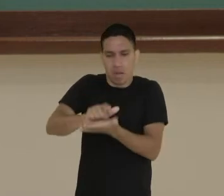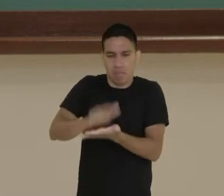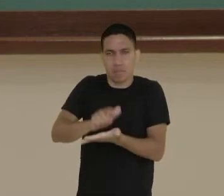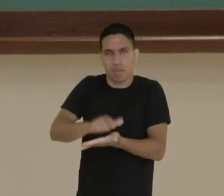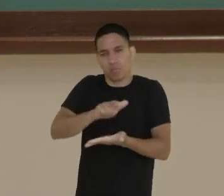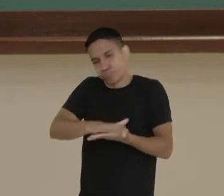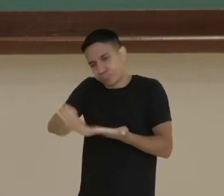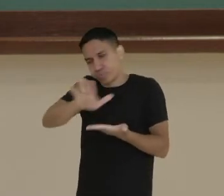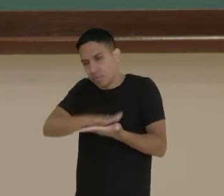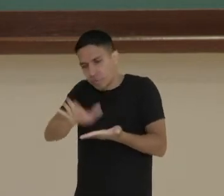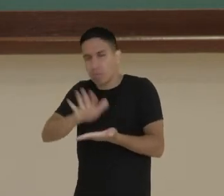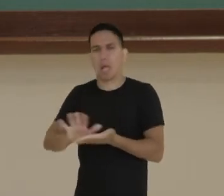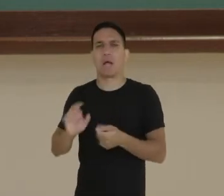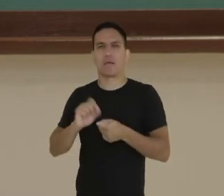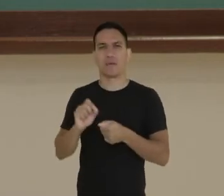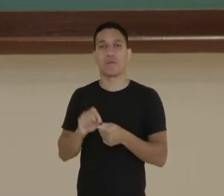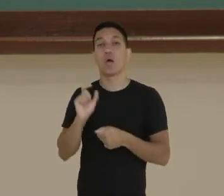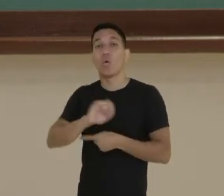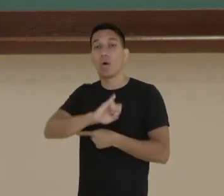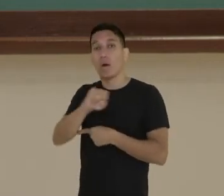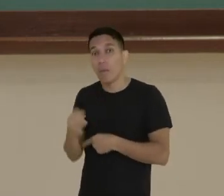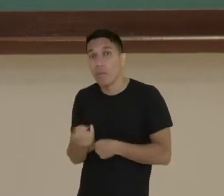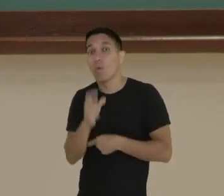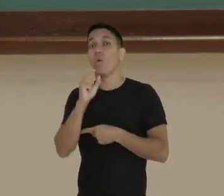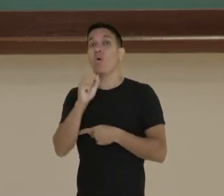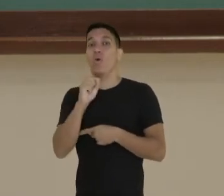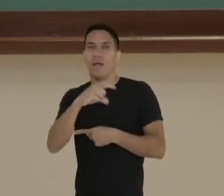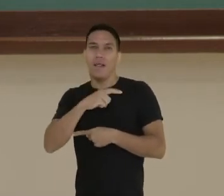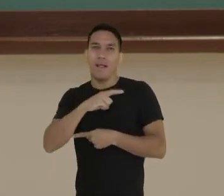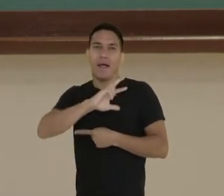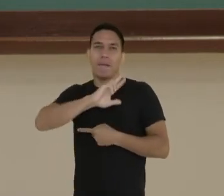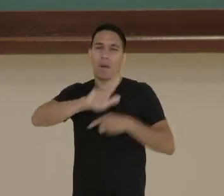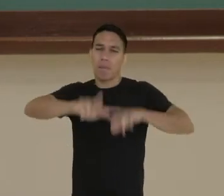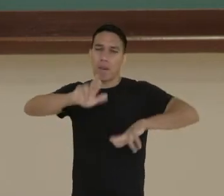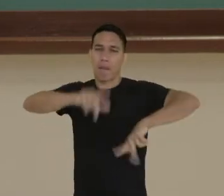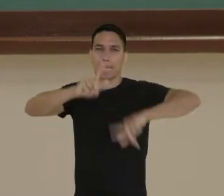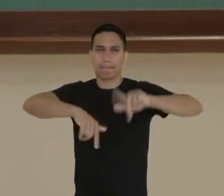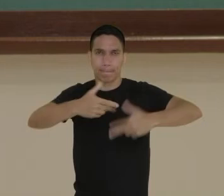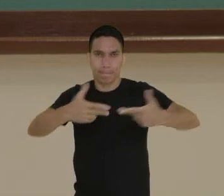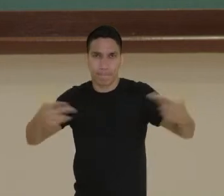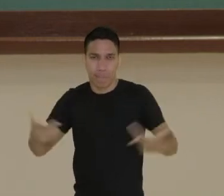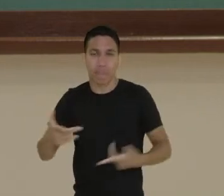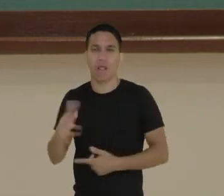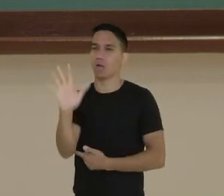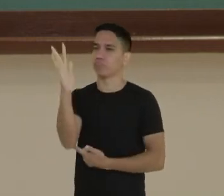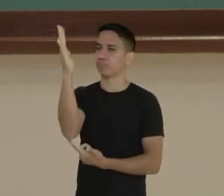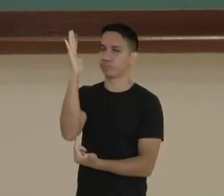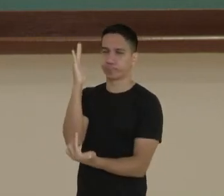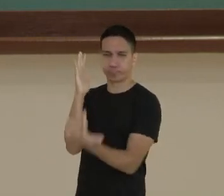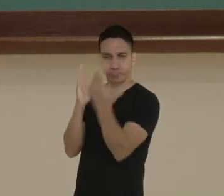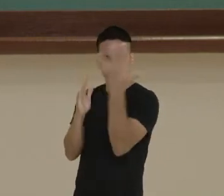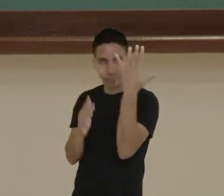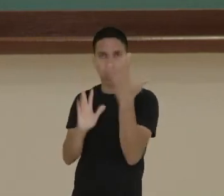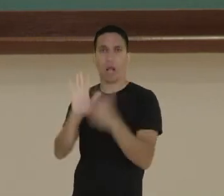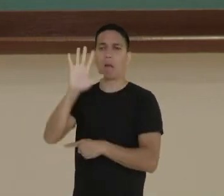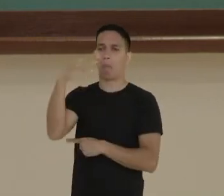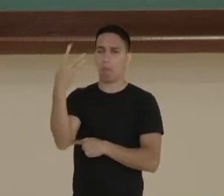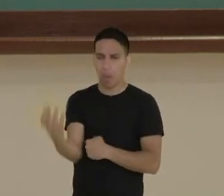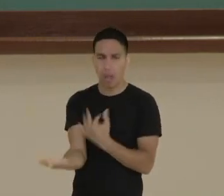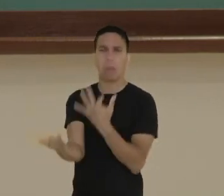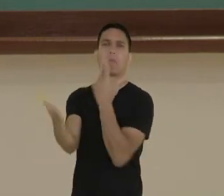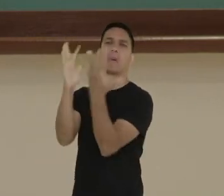lá, que acaba aproveitando, tendo bastante recurso material, né, bastante árvores, né, bastante reflorestamento na